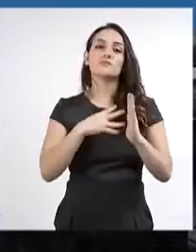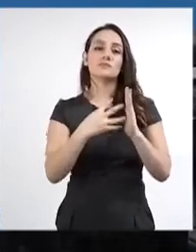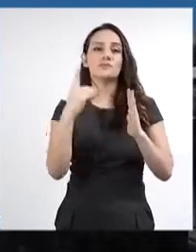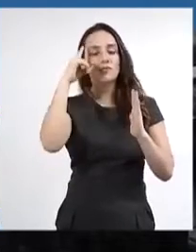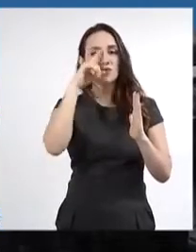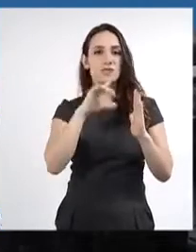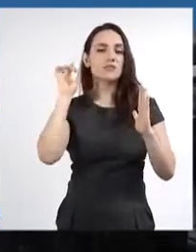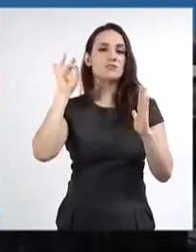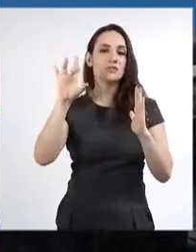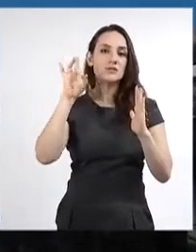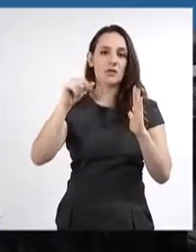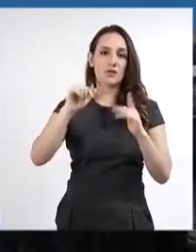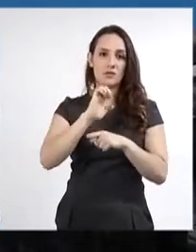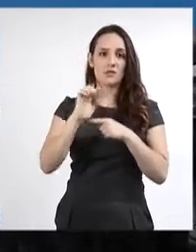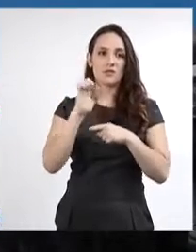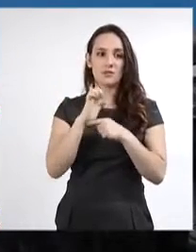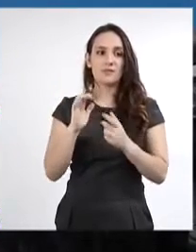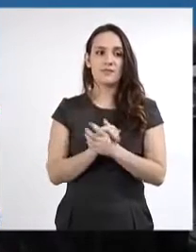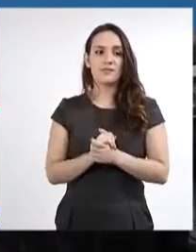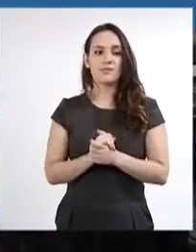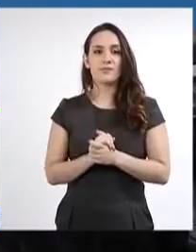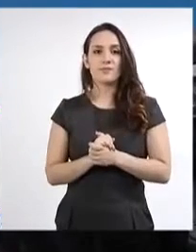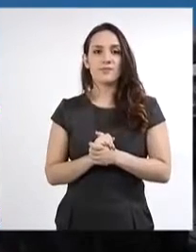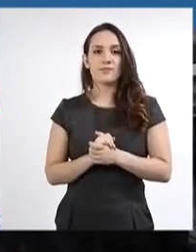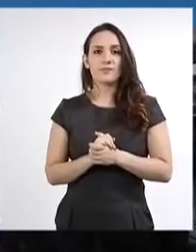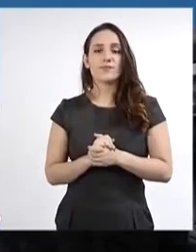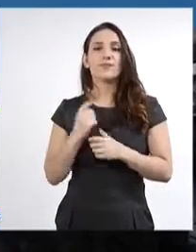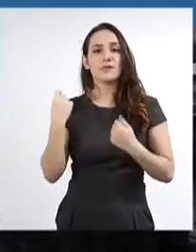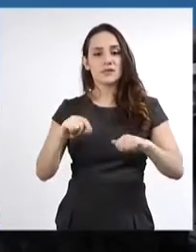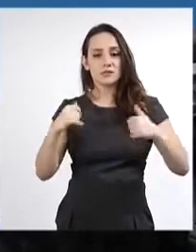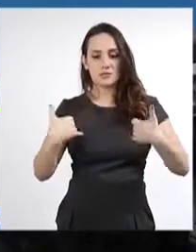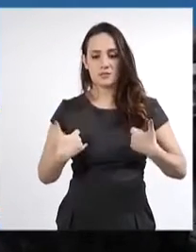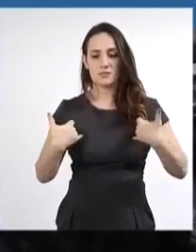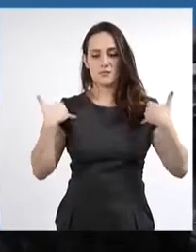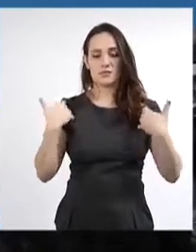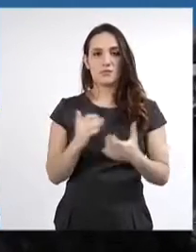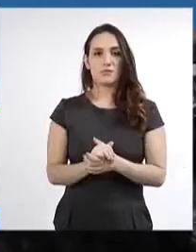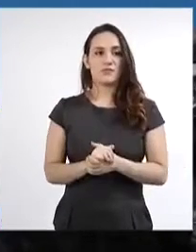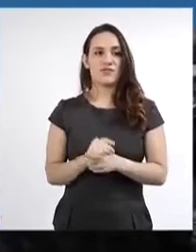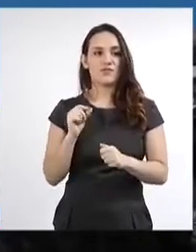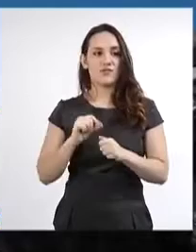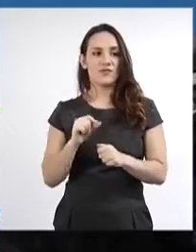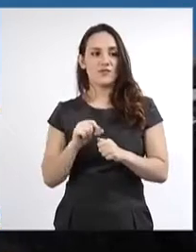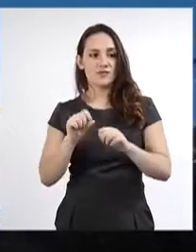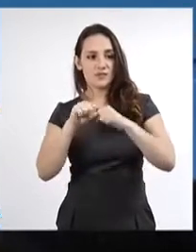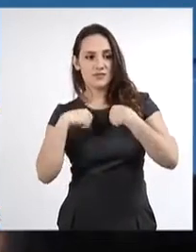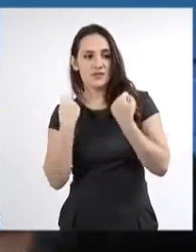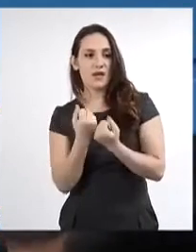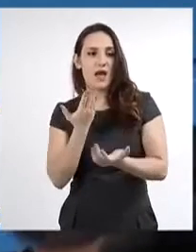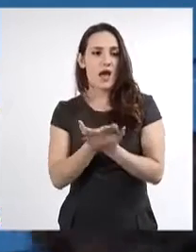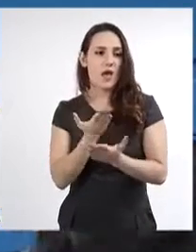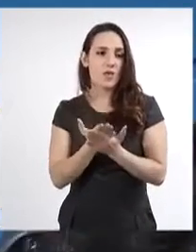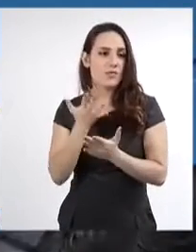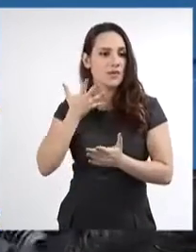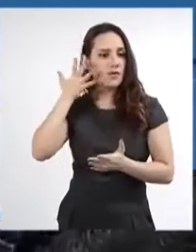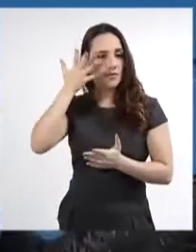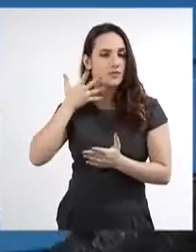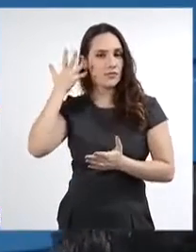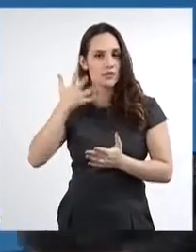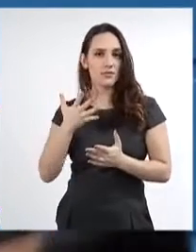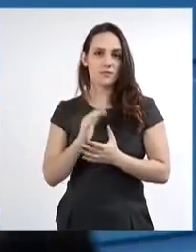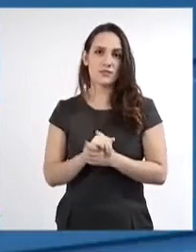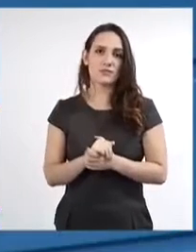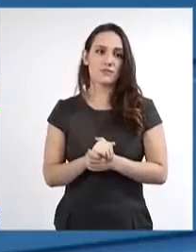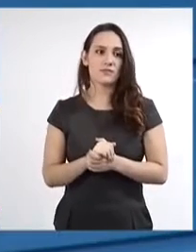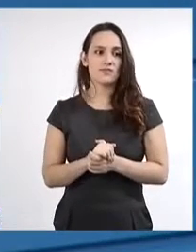eventos do estado. A data deverá ser comemorada com a realização de seminários, aulas, palestras, concursos,